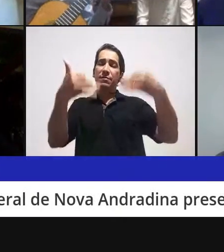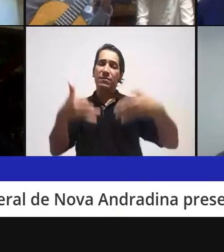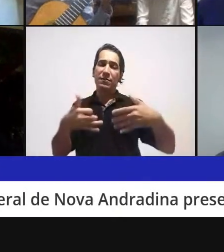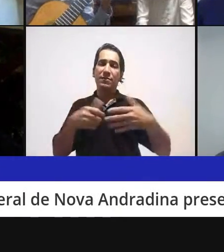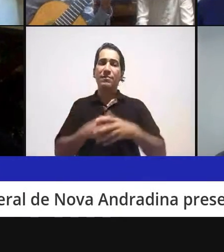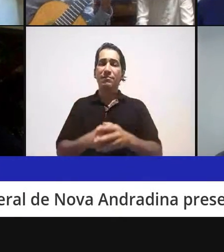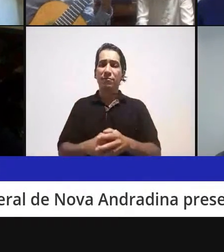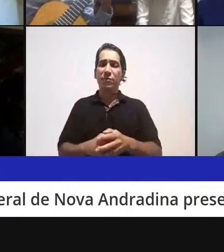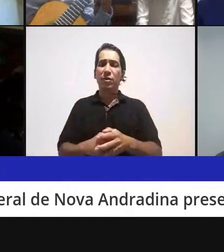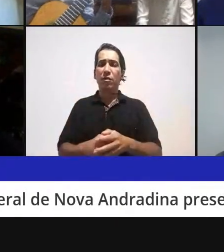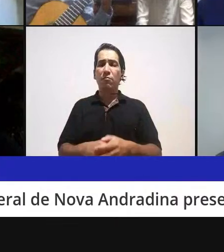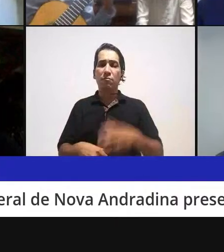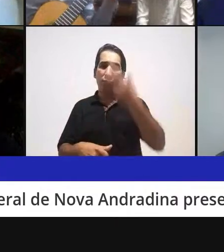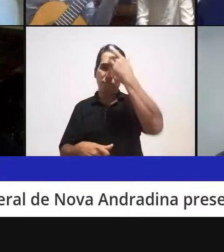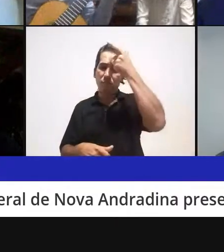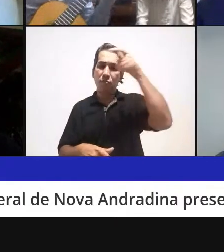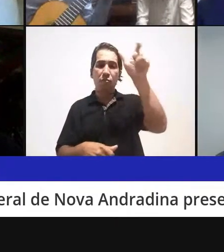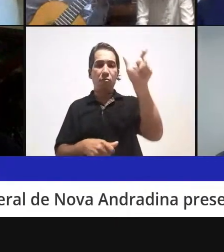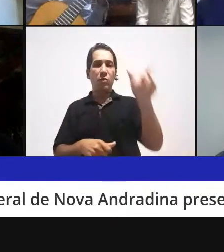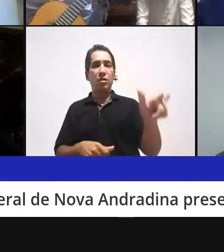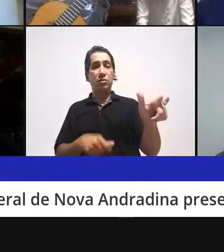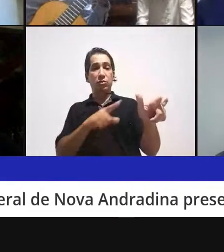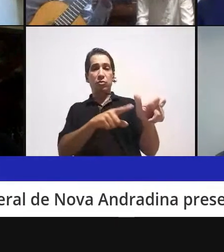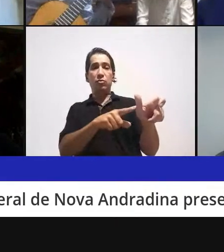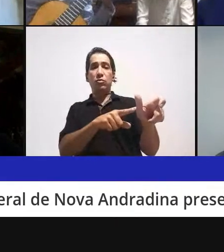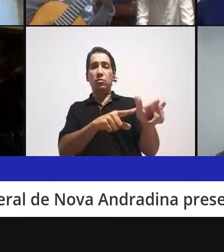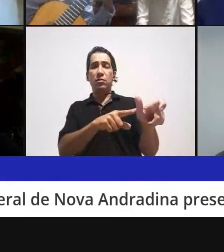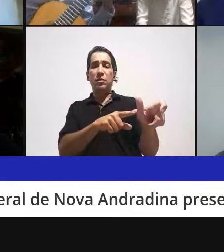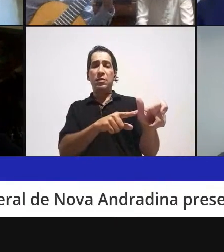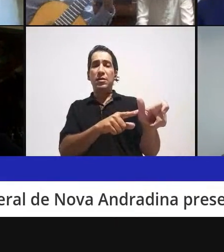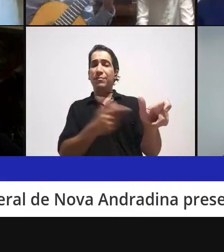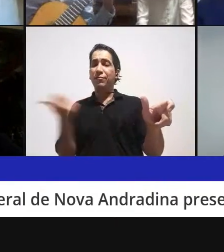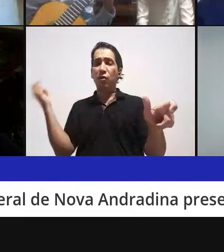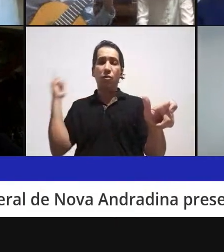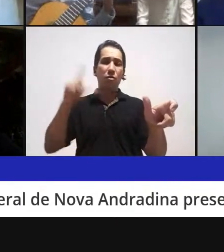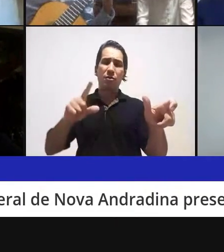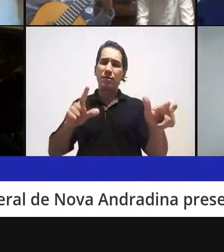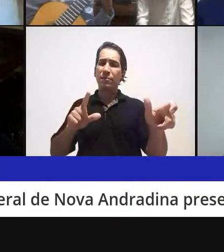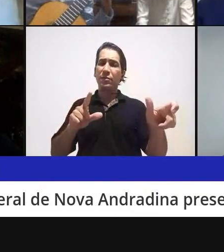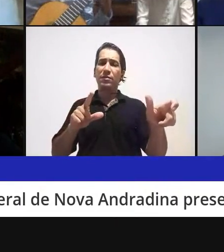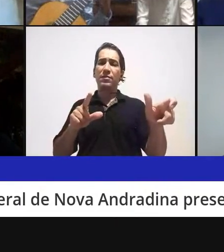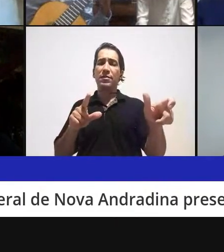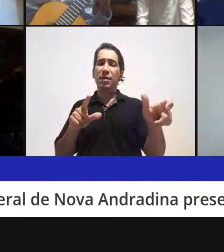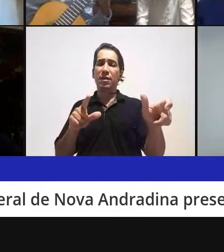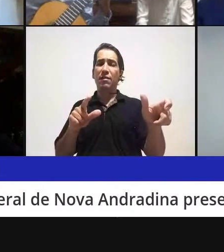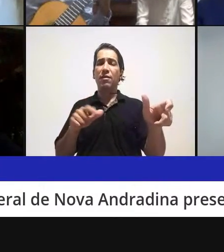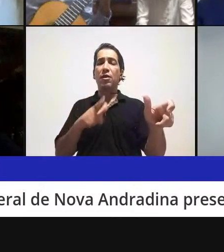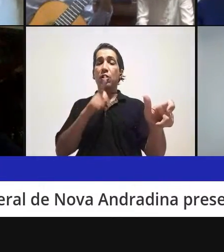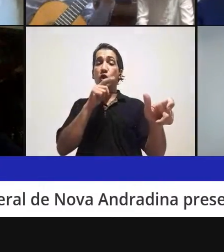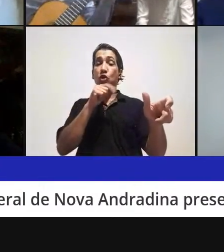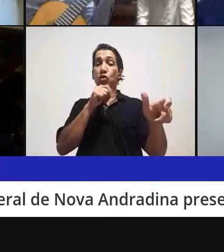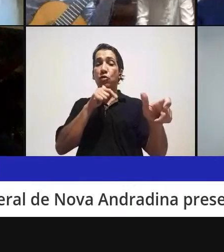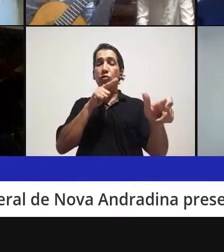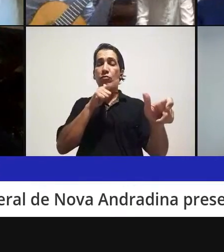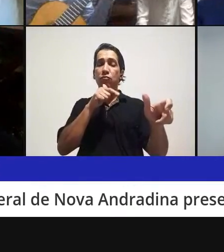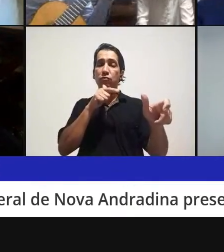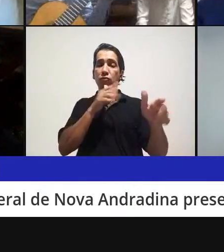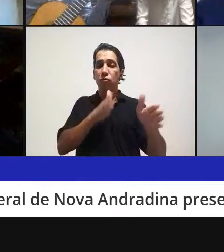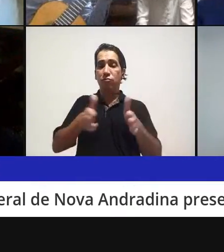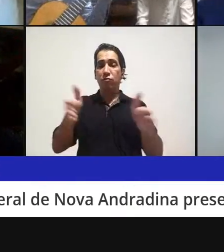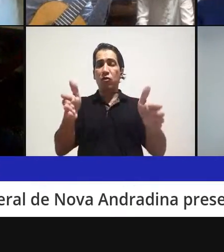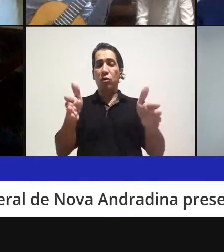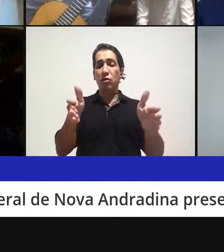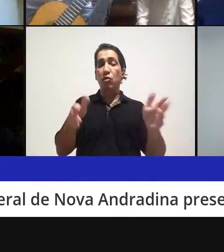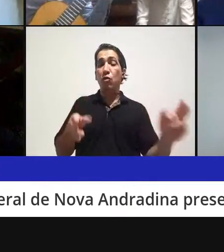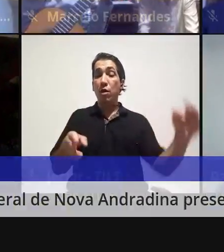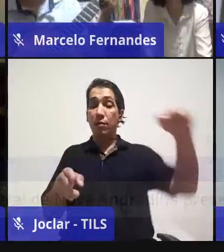nenhum homem pode banhar-se duas vezes no mesmo rio, pois na segunda vez o rio já não é o mesmo,